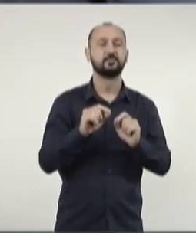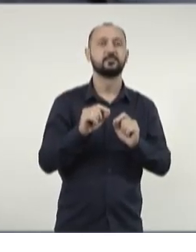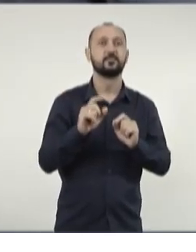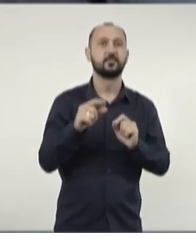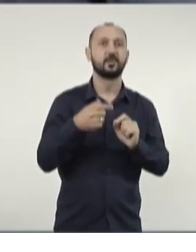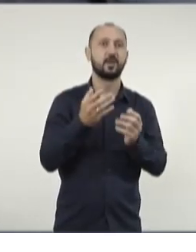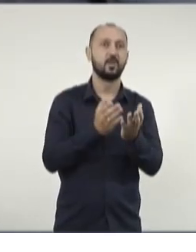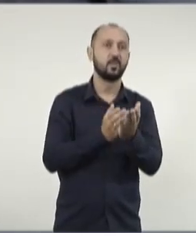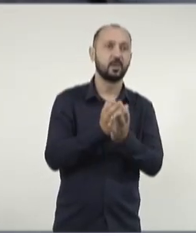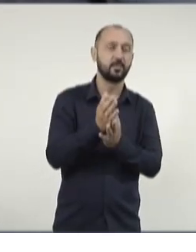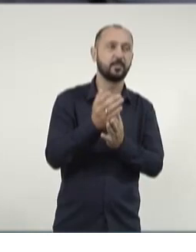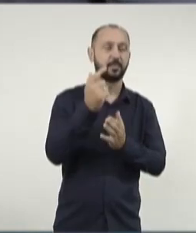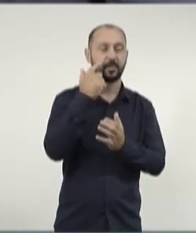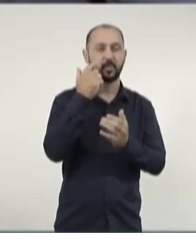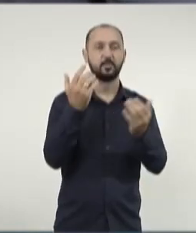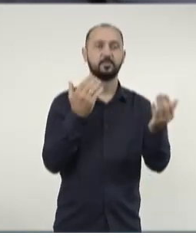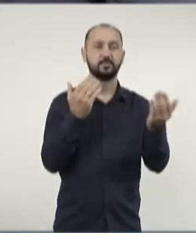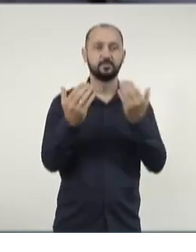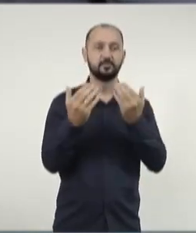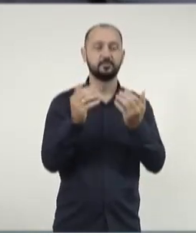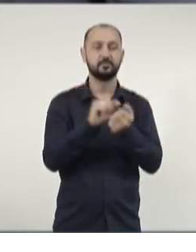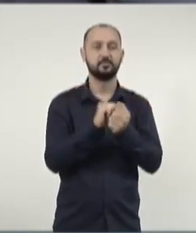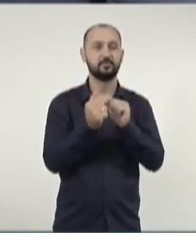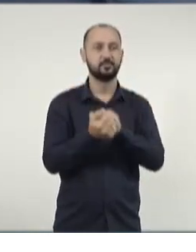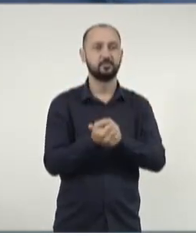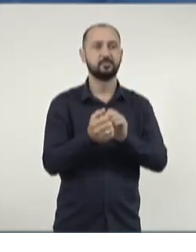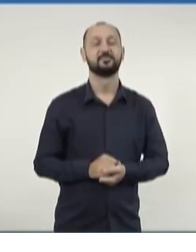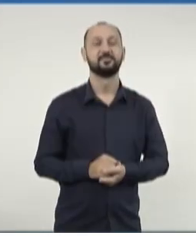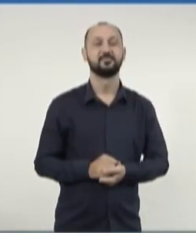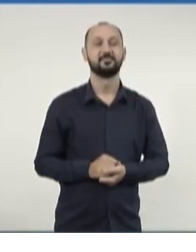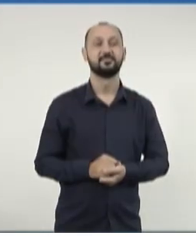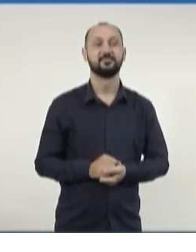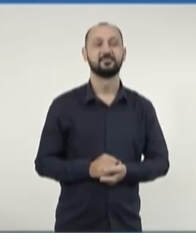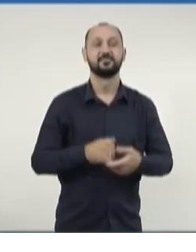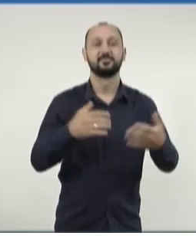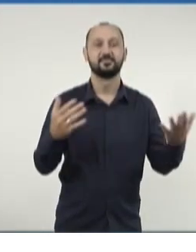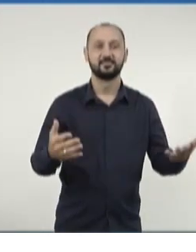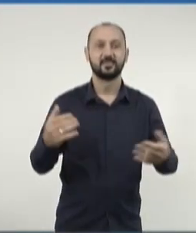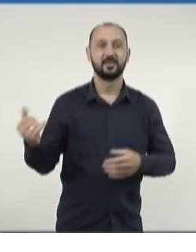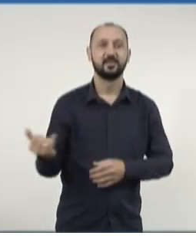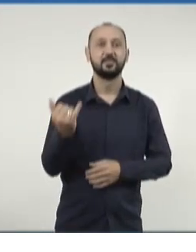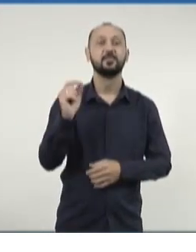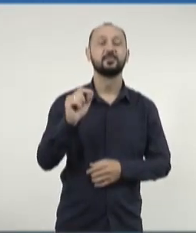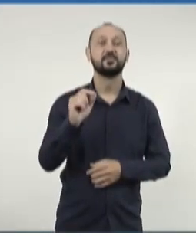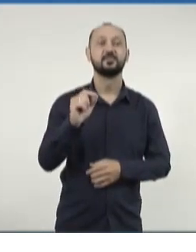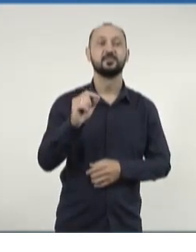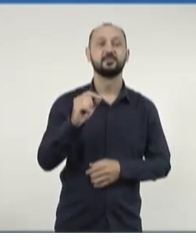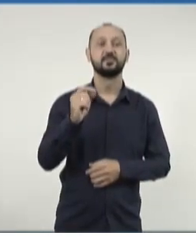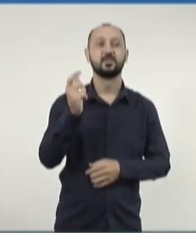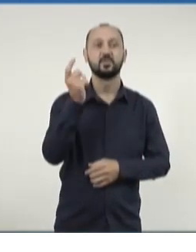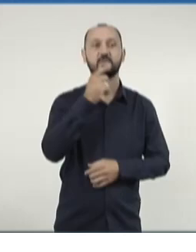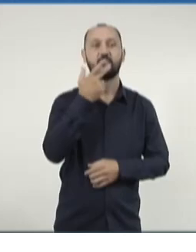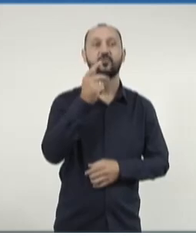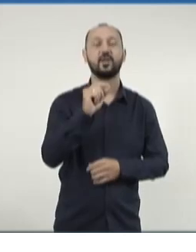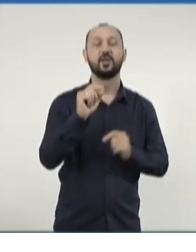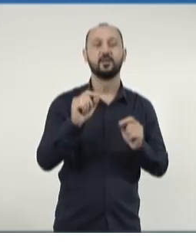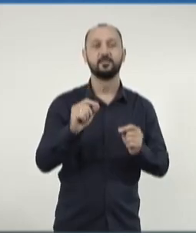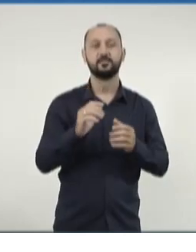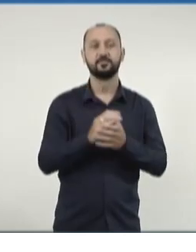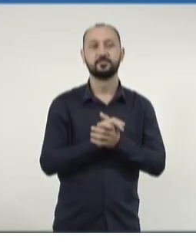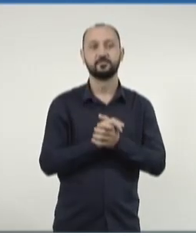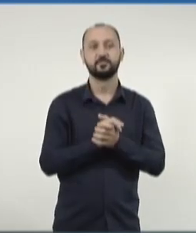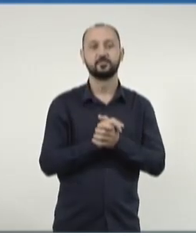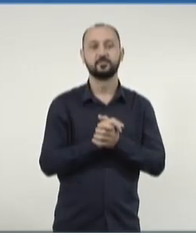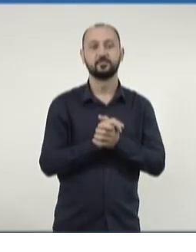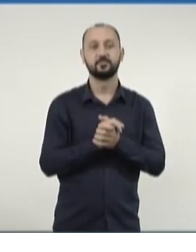grande caminho aí também para o psicólogo se adentrar, né? Obrigada. Muito importante isso, né? A gente poder falar sobre